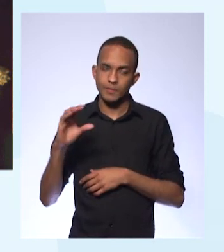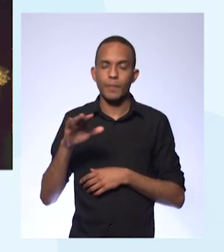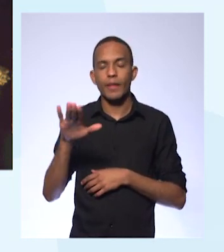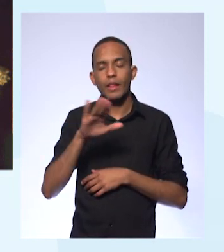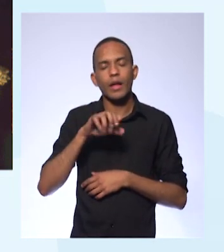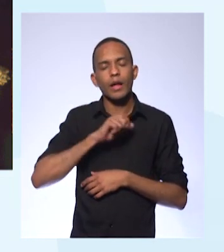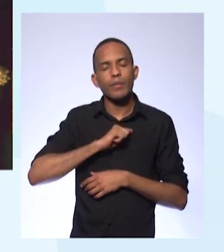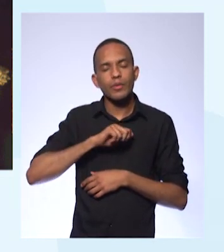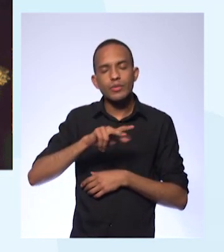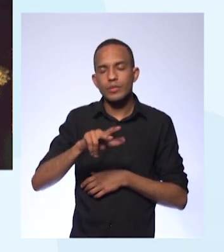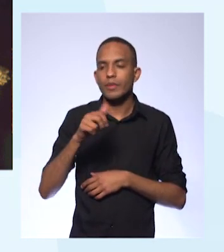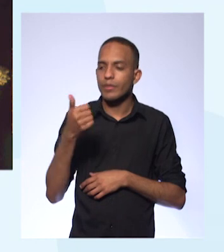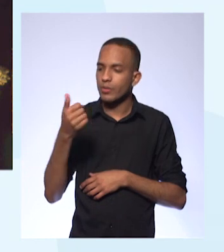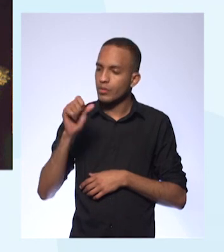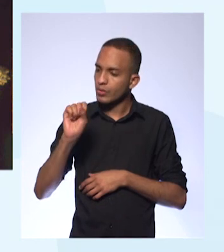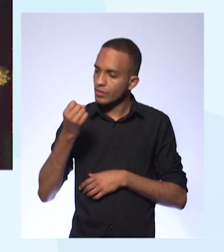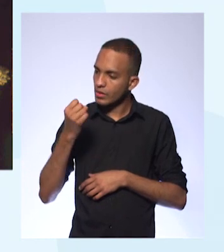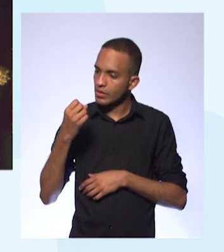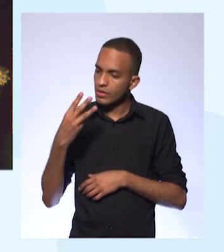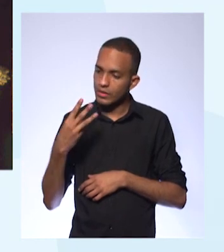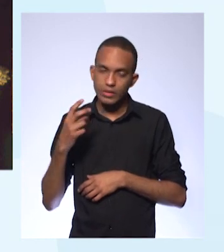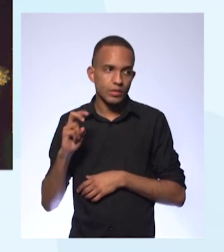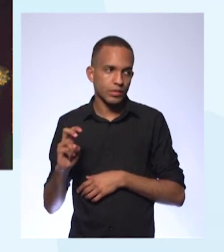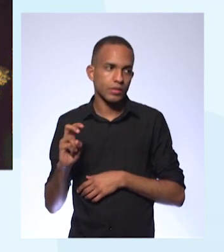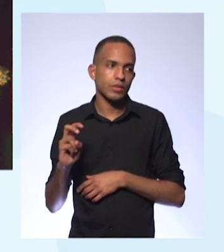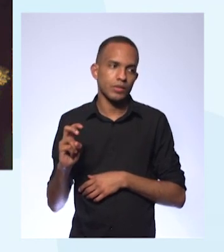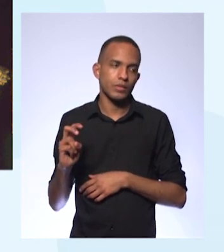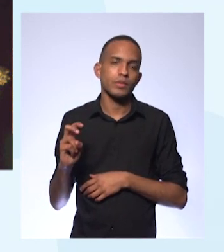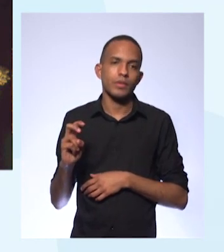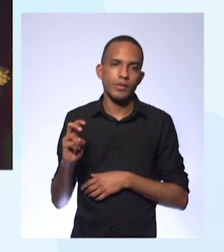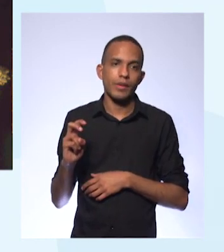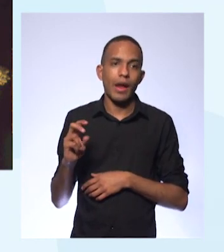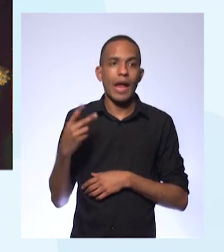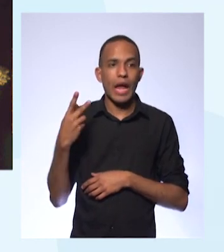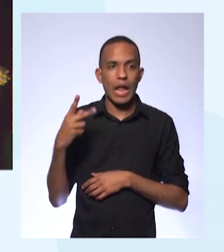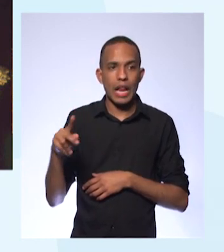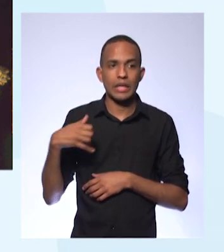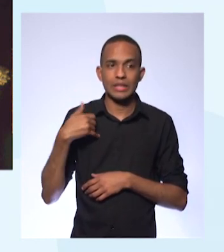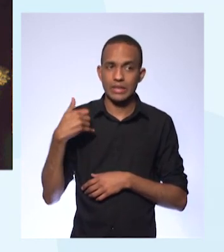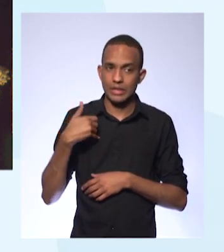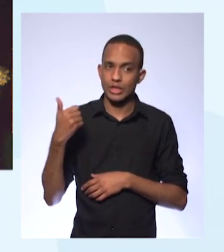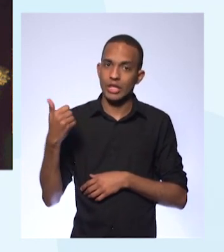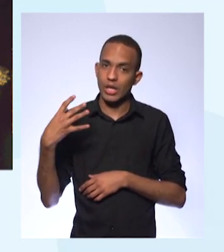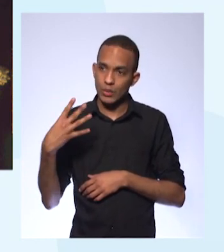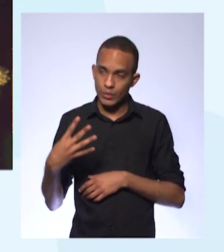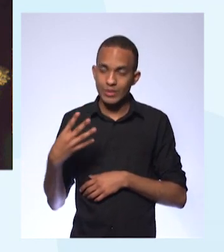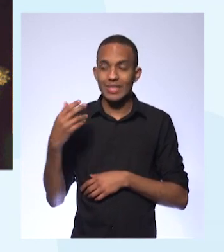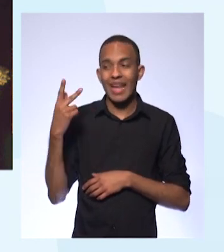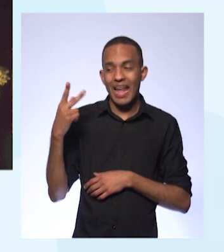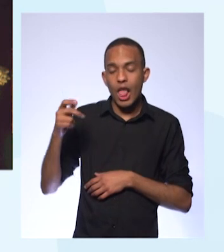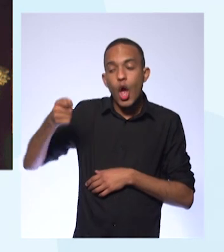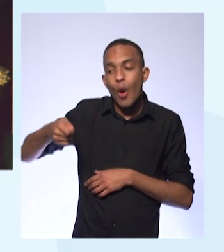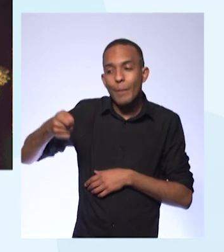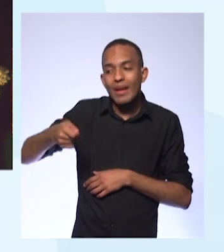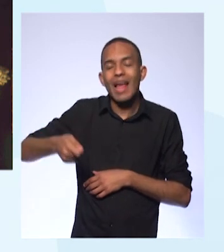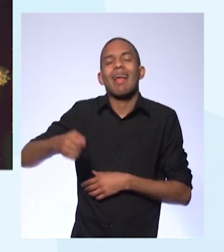em 1835, com a tenra idade de 14 anos, Anita foi forçada a casar-se